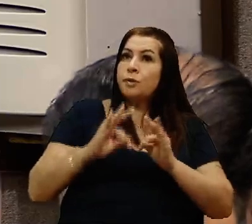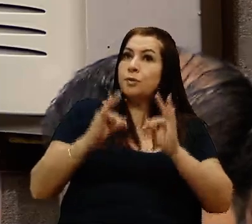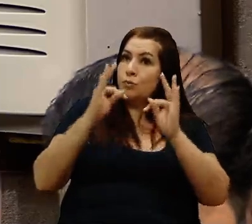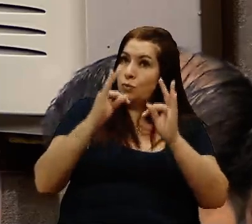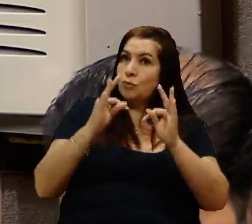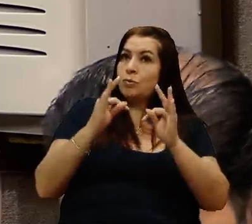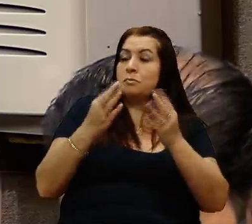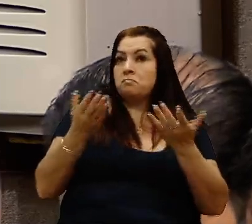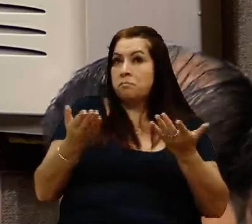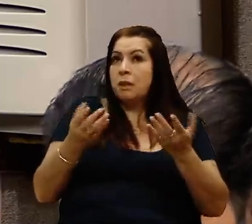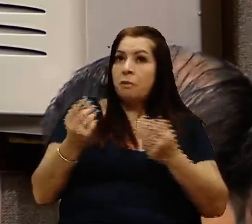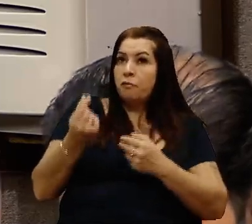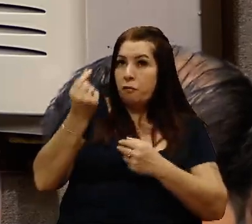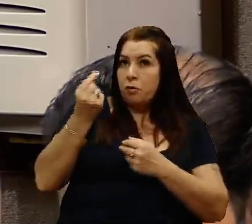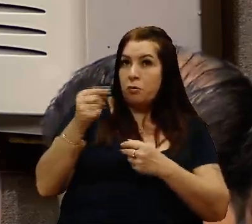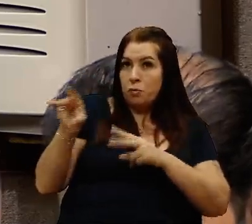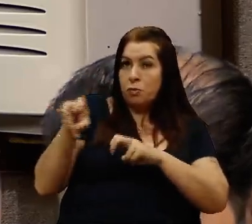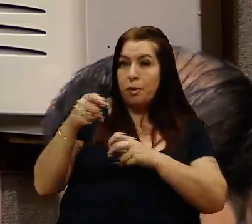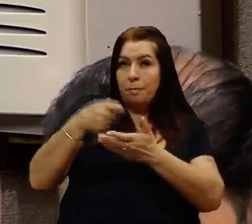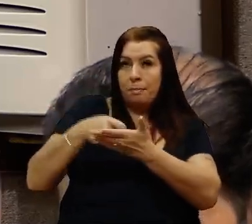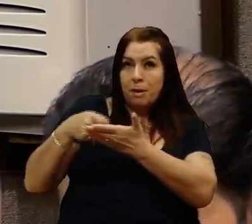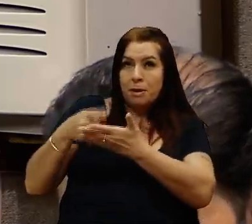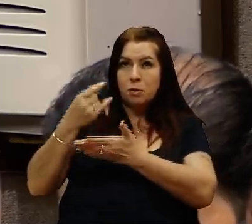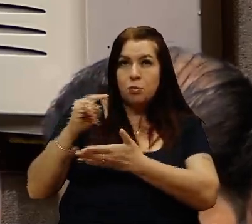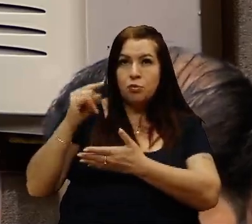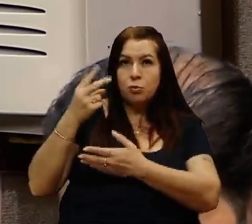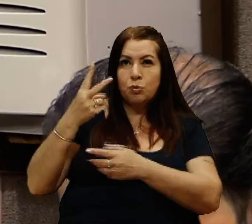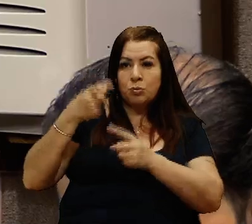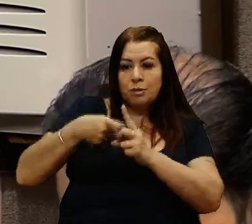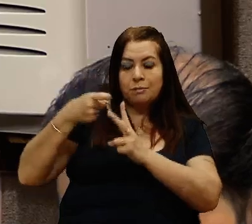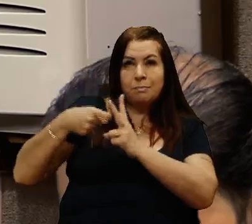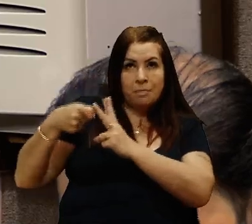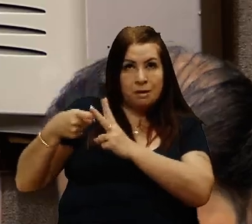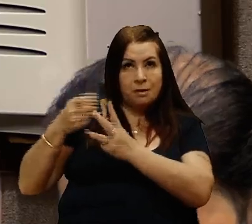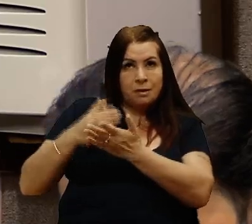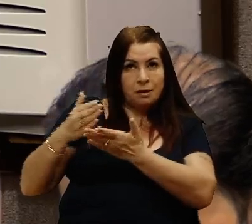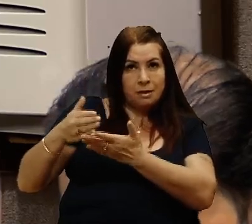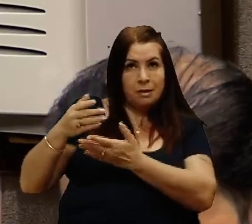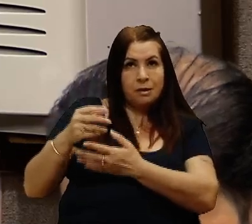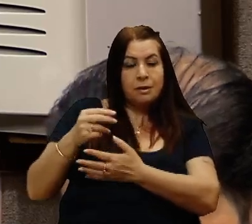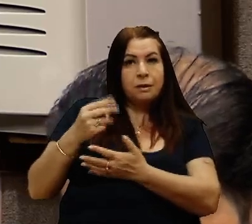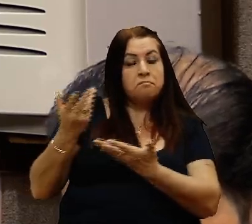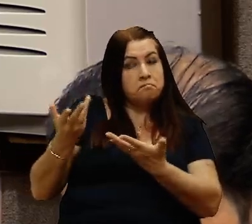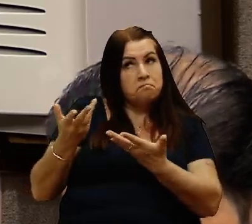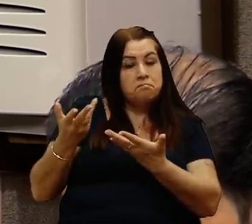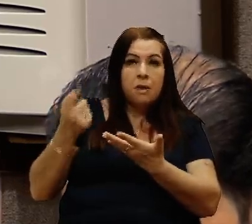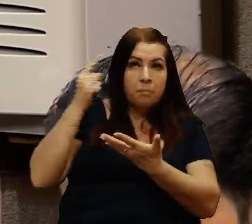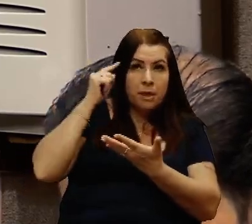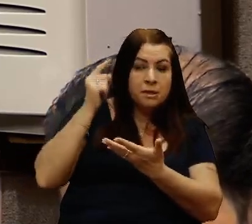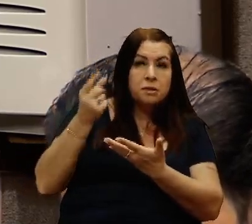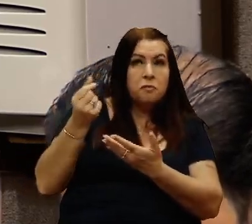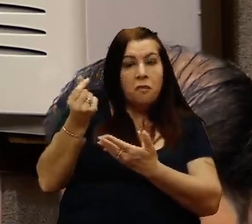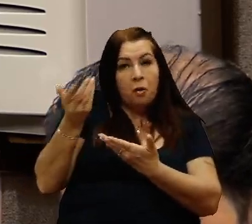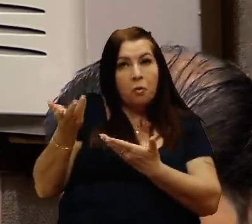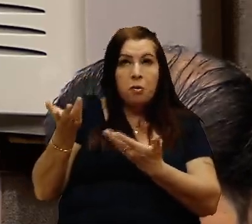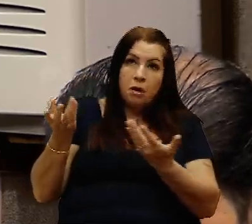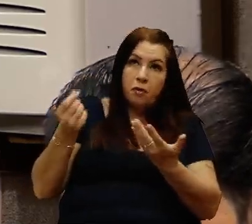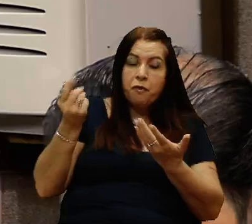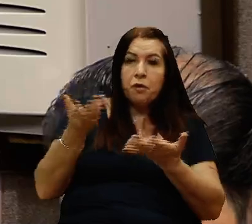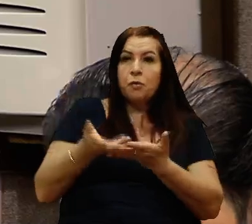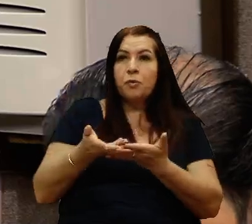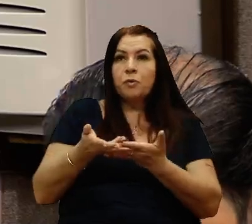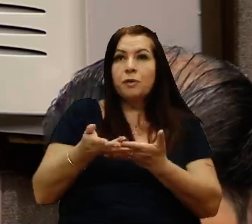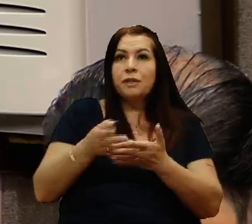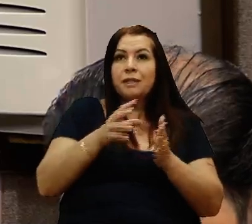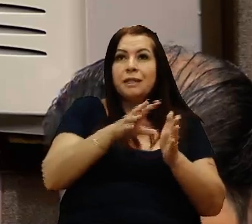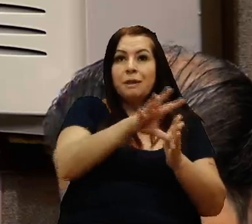valor que os agricultores estão pagando, essas últimas 2 parcelas, Sandro, daqui a pouco esse valor para eles é o valor que ele ia tirar de lucro